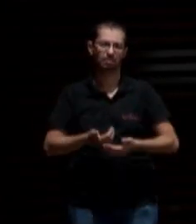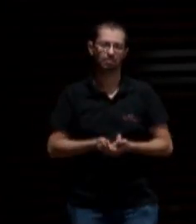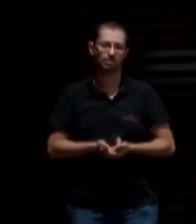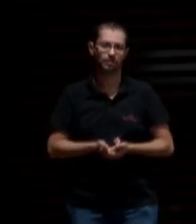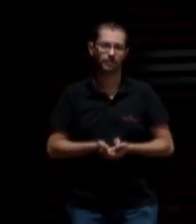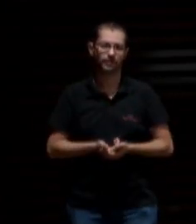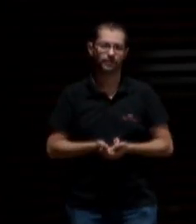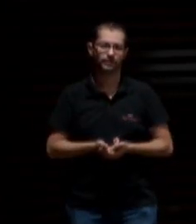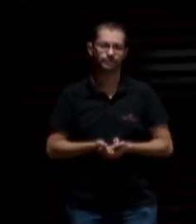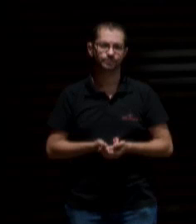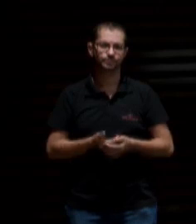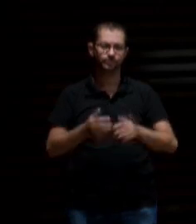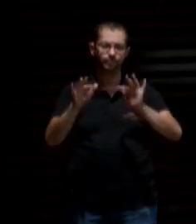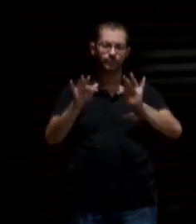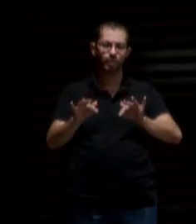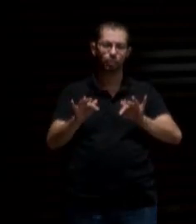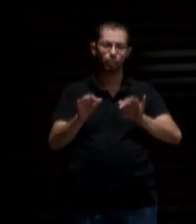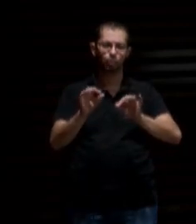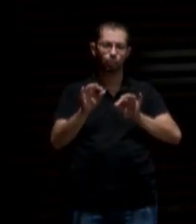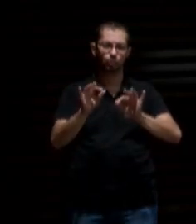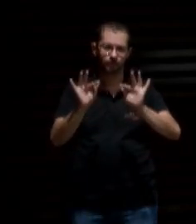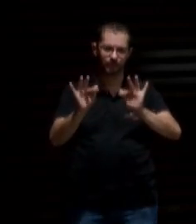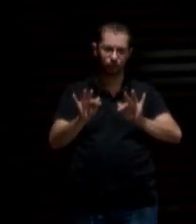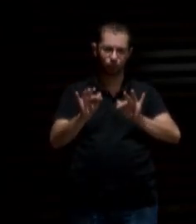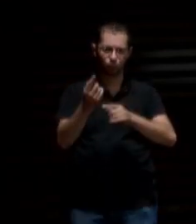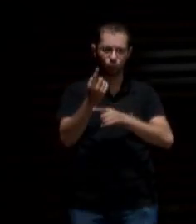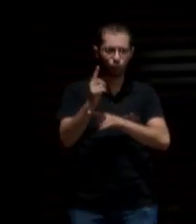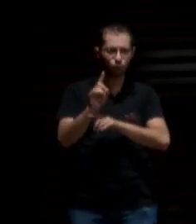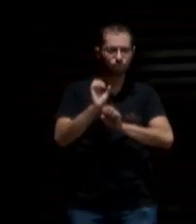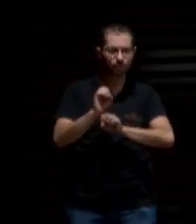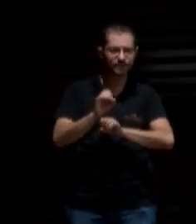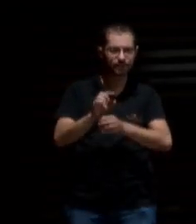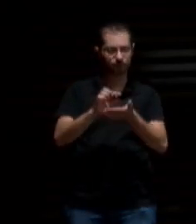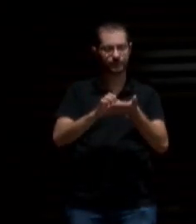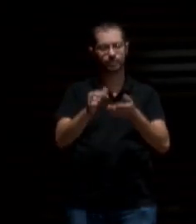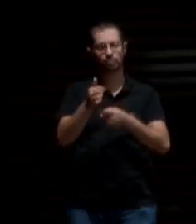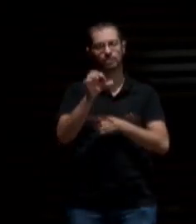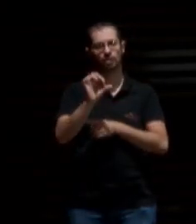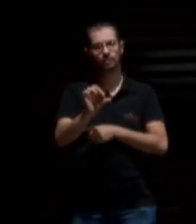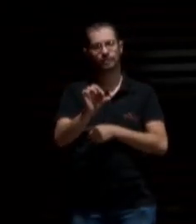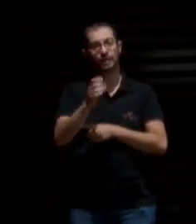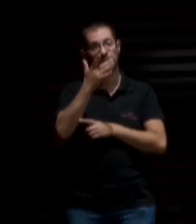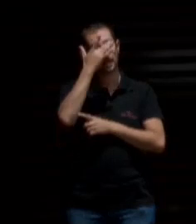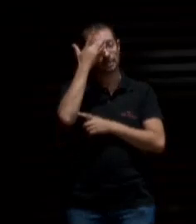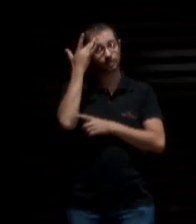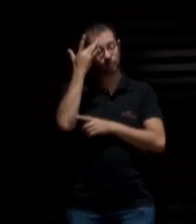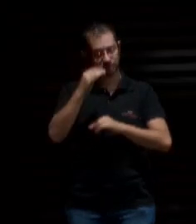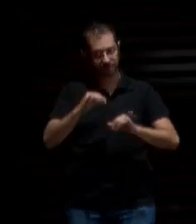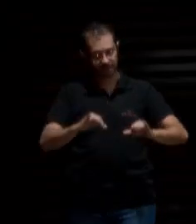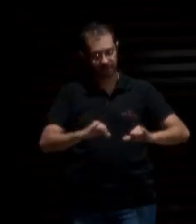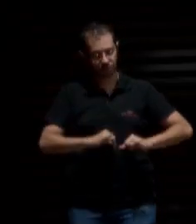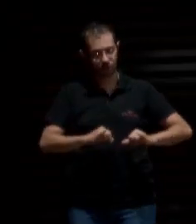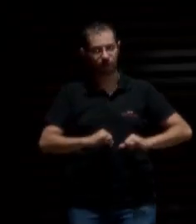E por fim, o último ensino, versículo 19. Por isso, também os que sofrem segundo a vontade